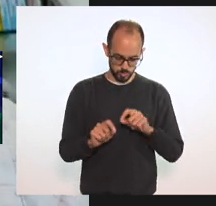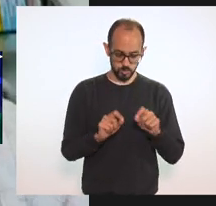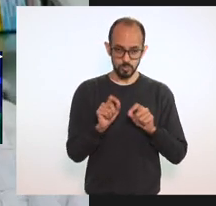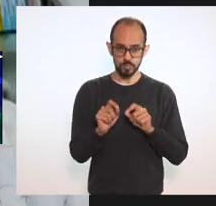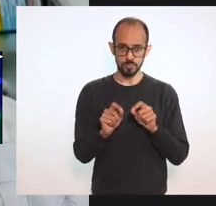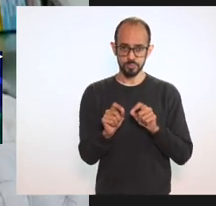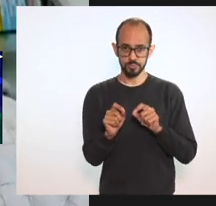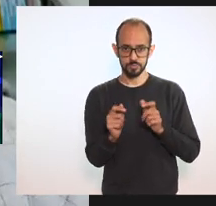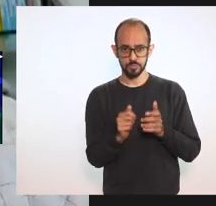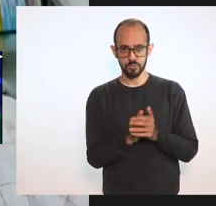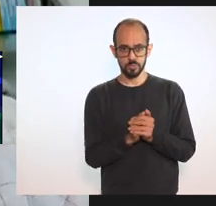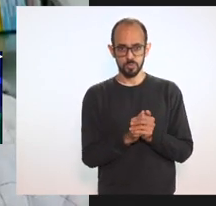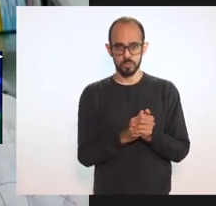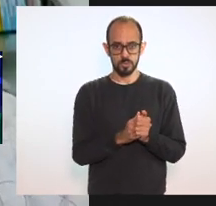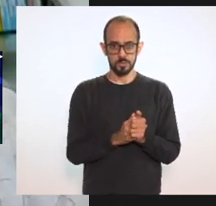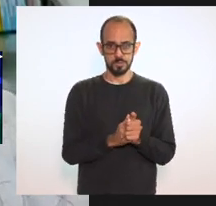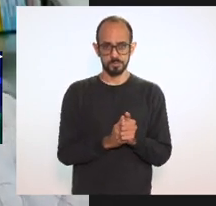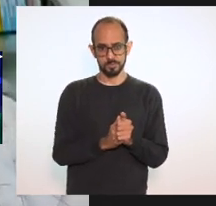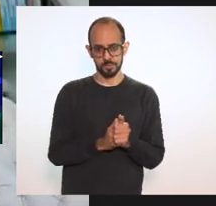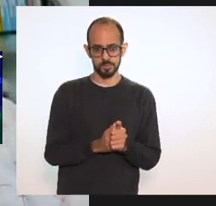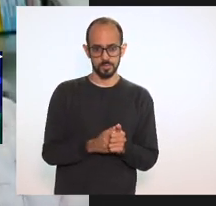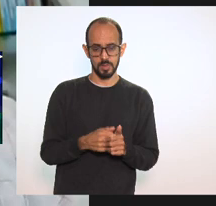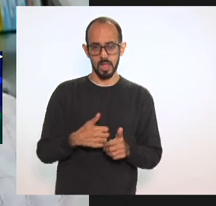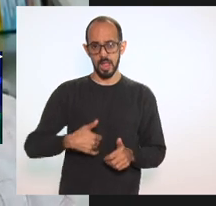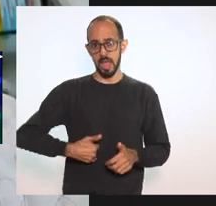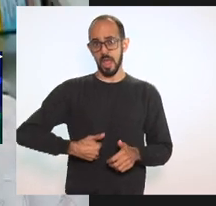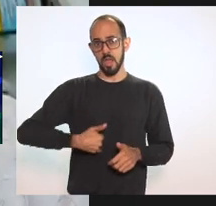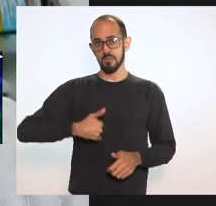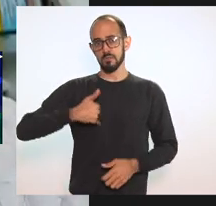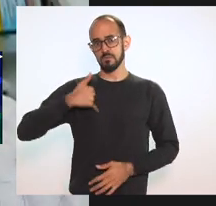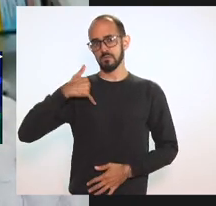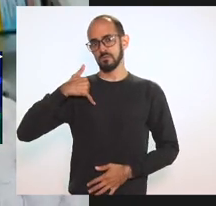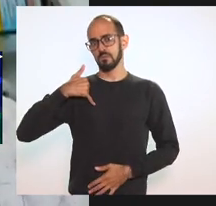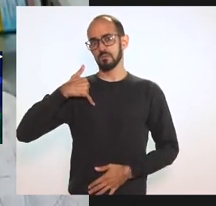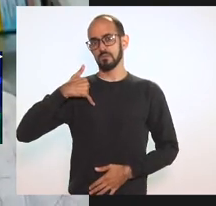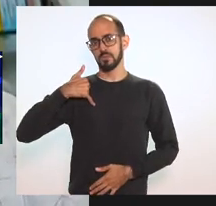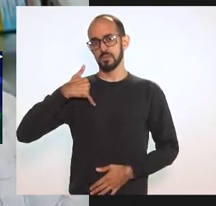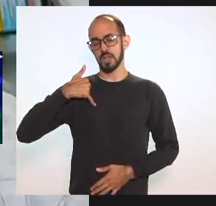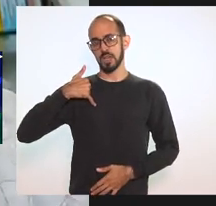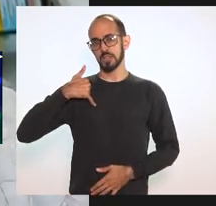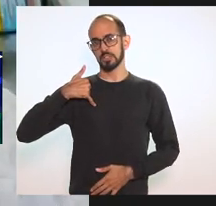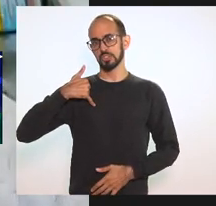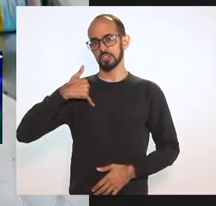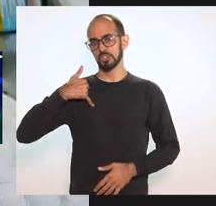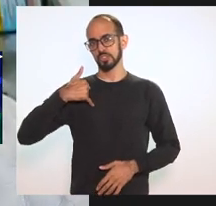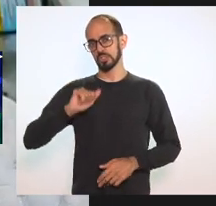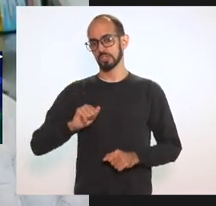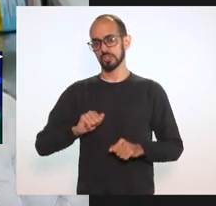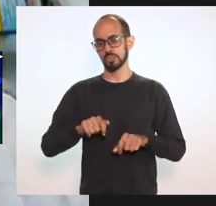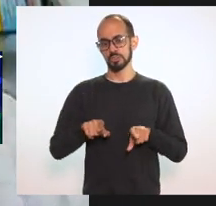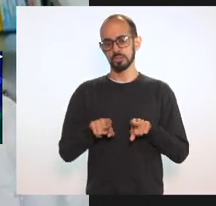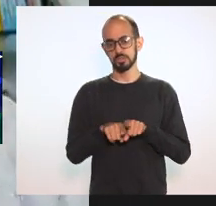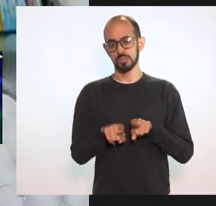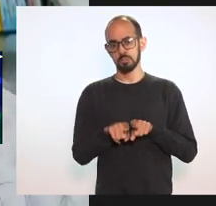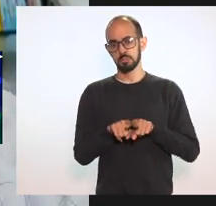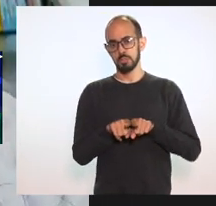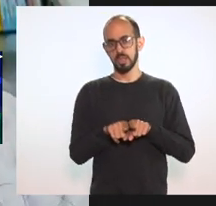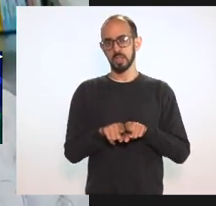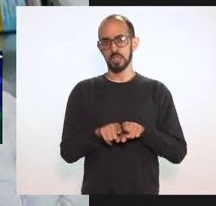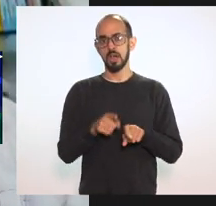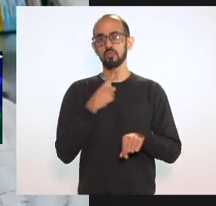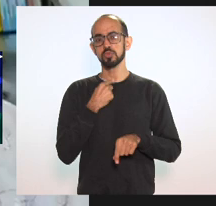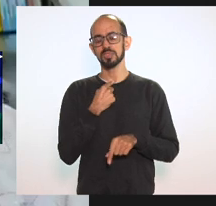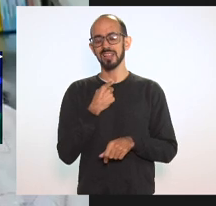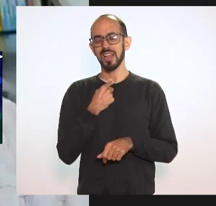enfim a vaidade quando colocamos a intenção de repente tirar proveito